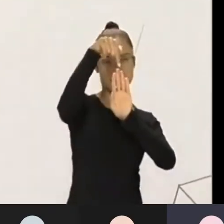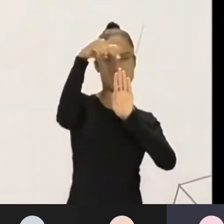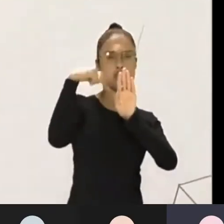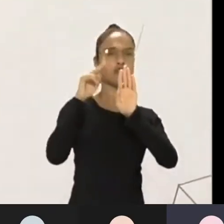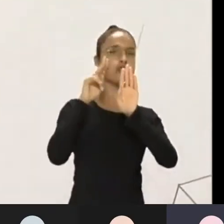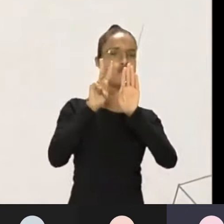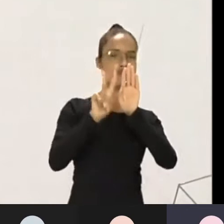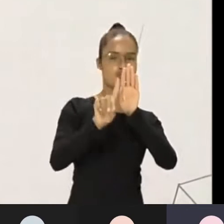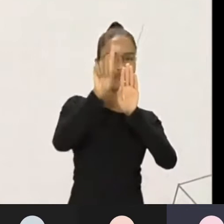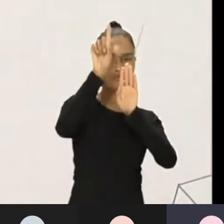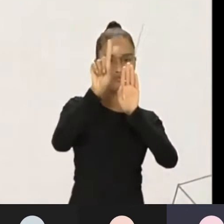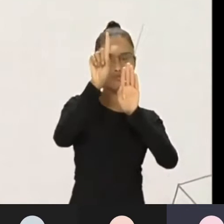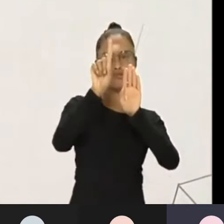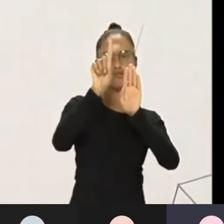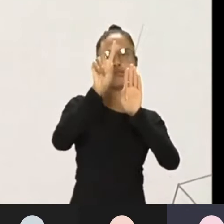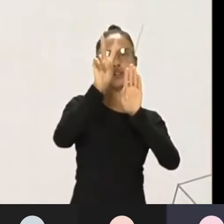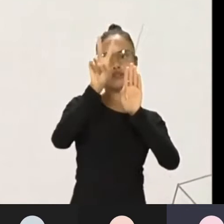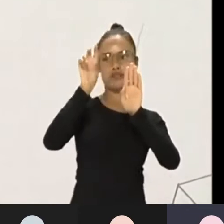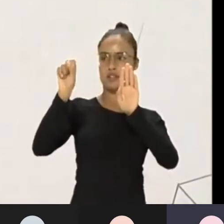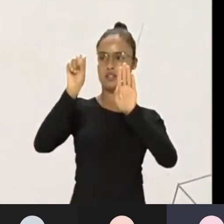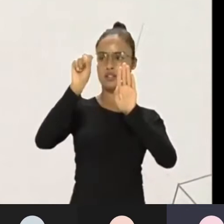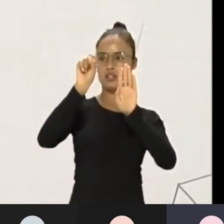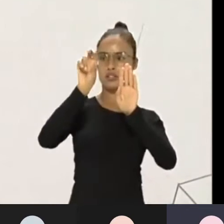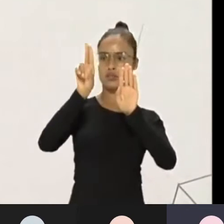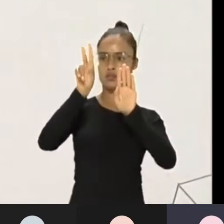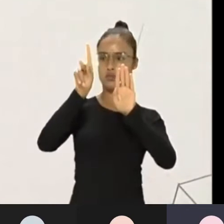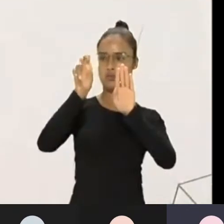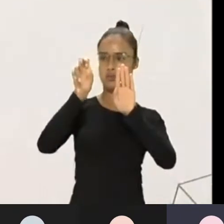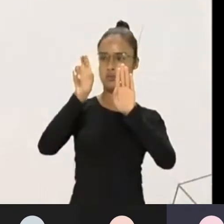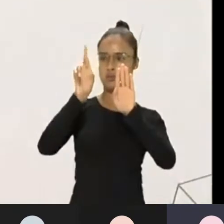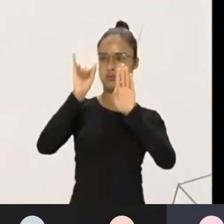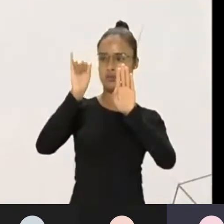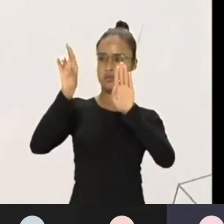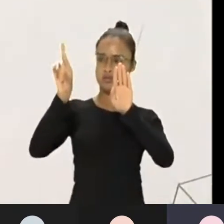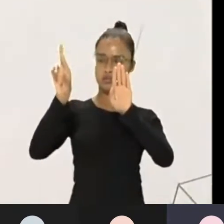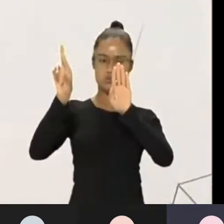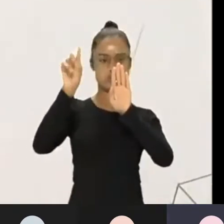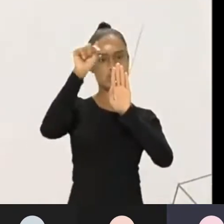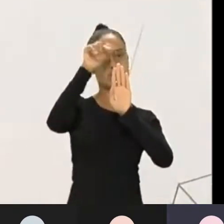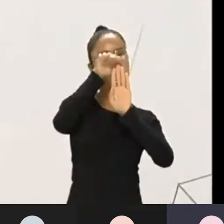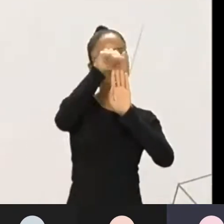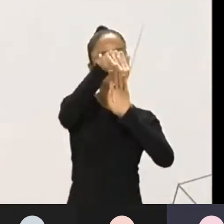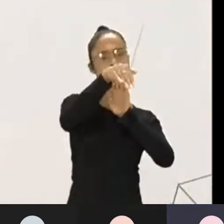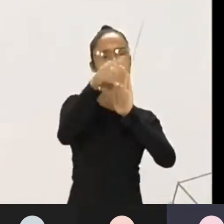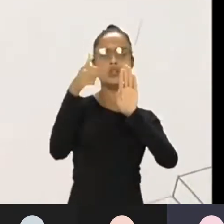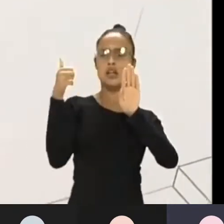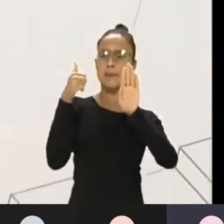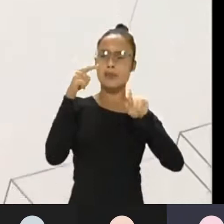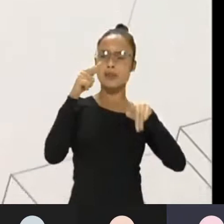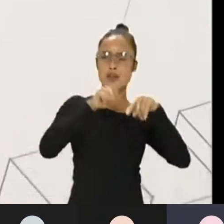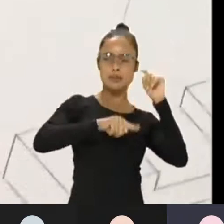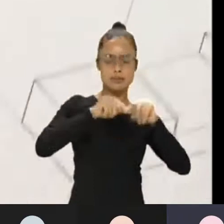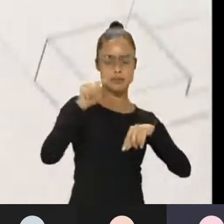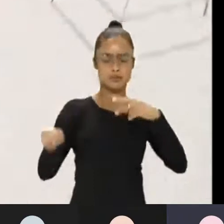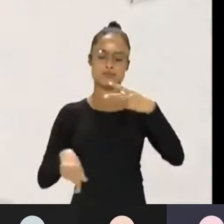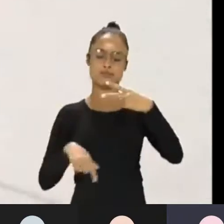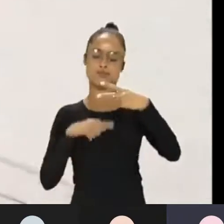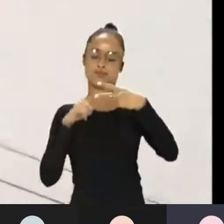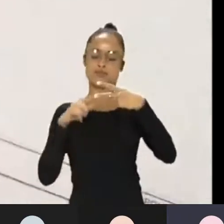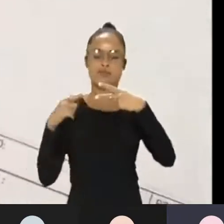a vista superior. Então, esse é o primeiro objeto que ficou como atividade. O segundo objeto está